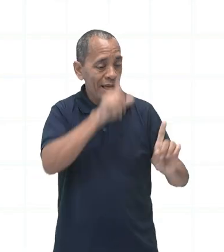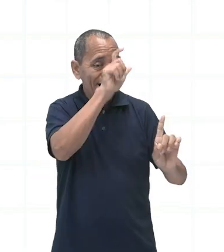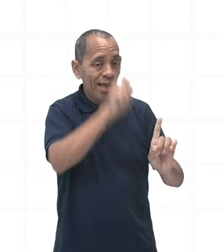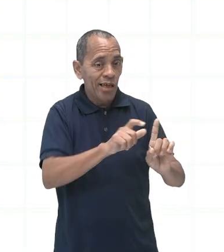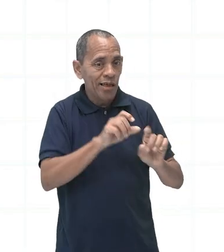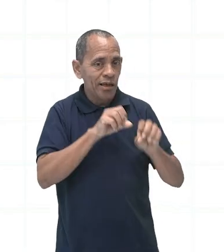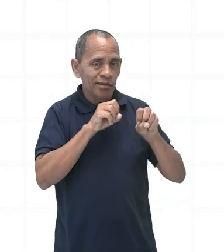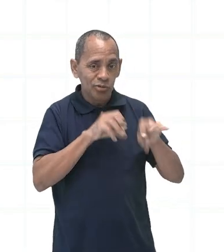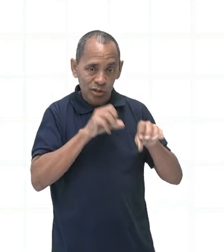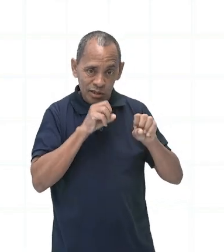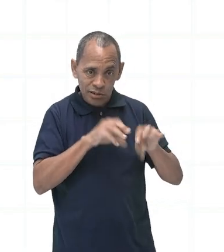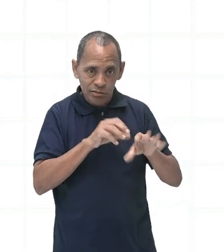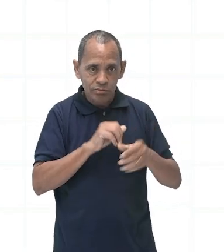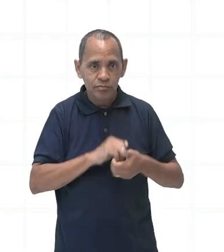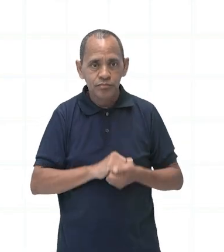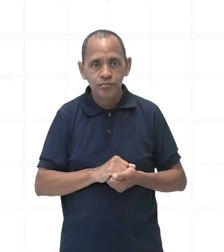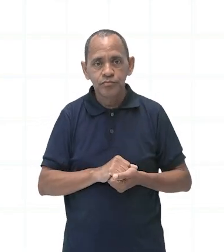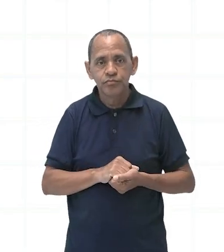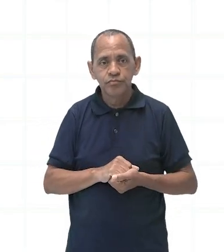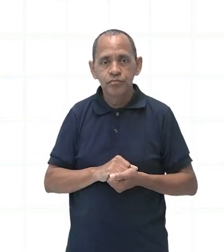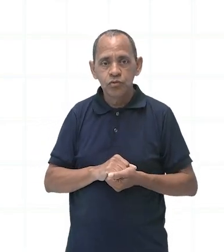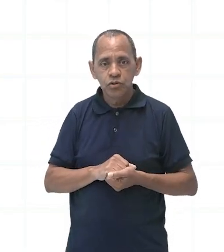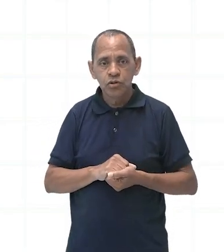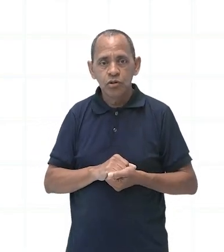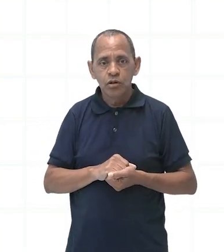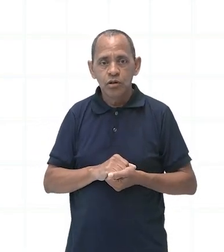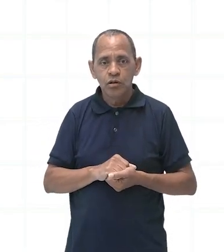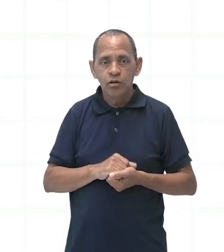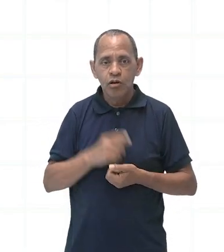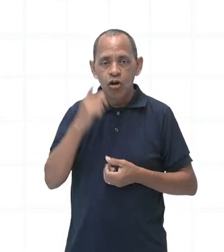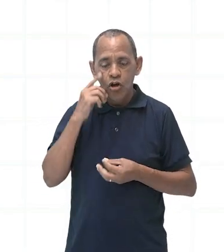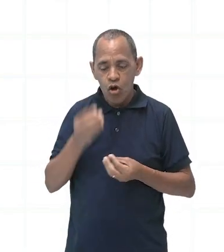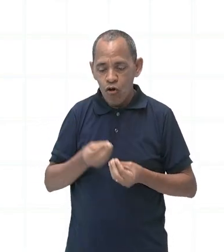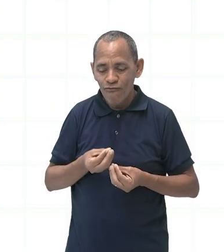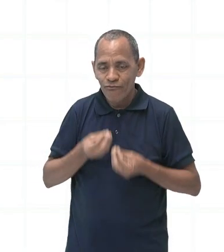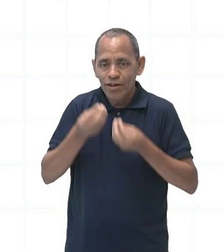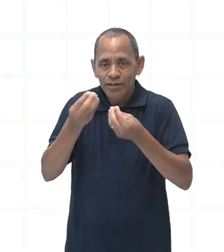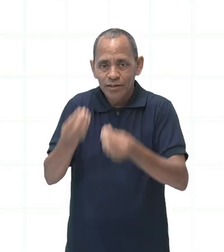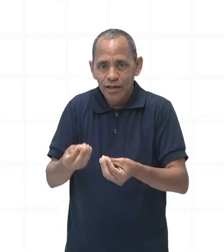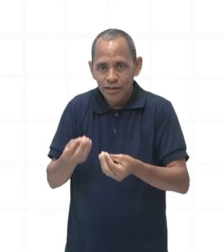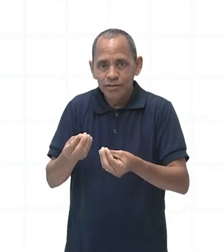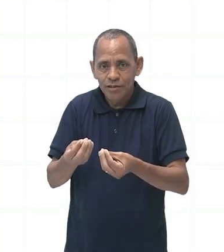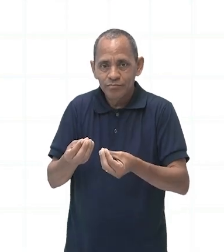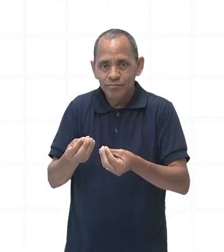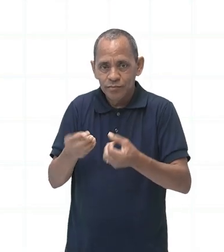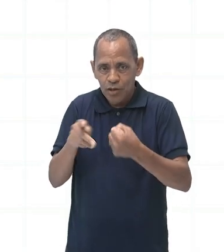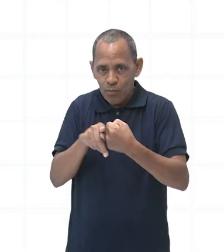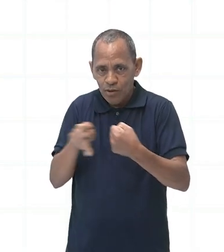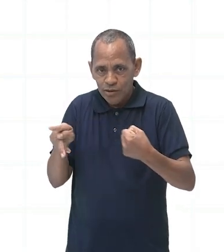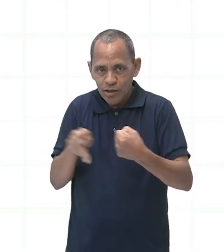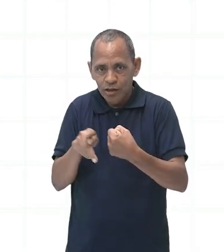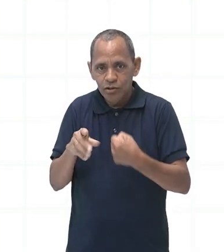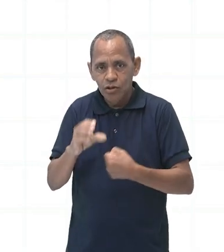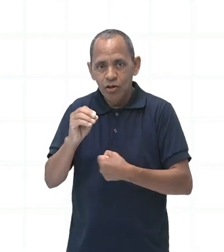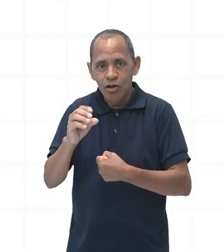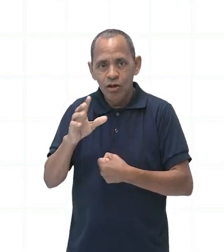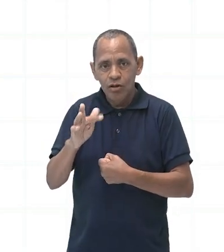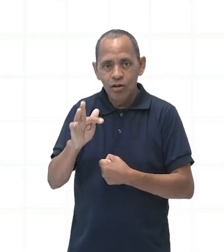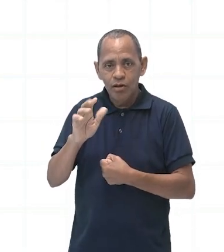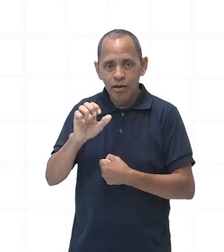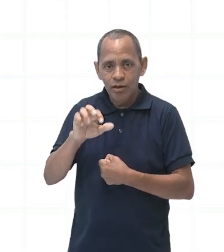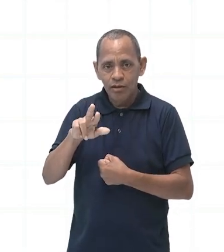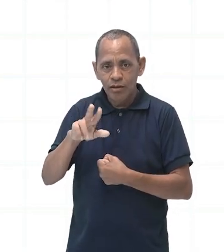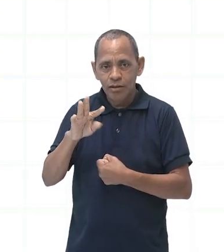análise, a educação é o sujeito, tá? E aí, pessoal, é ofertada pelo Estado, é